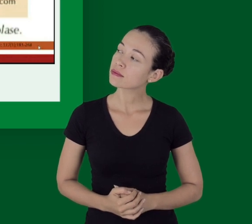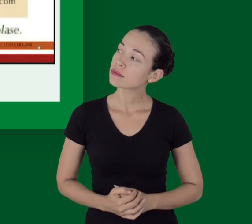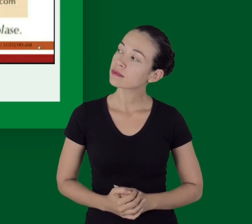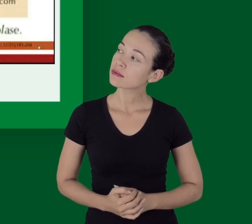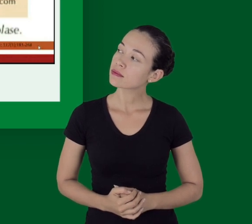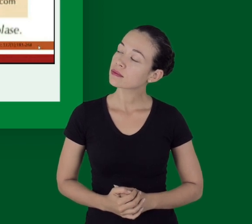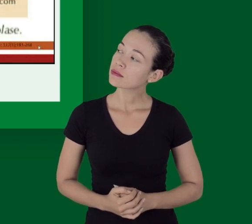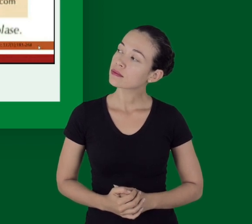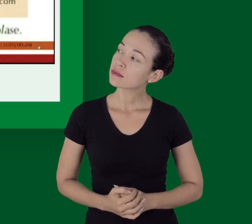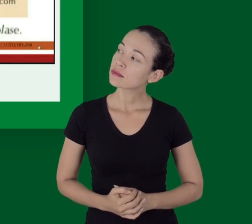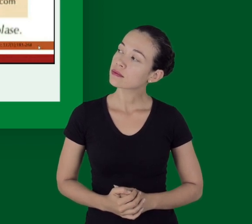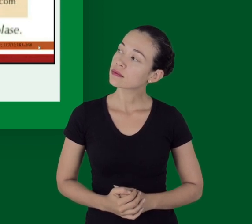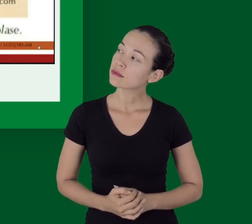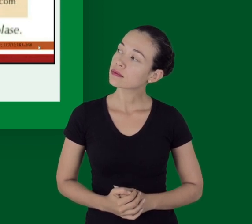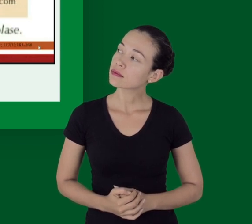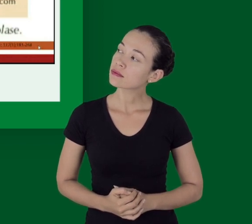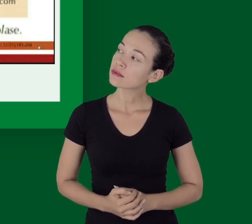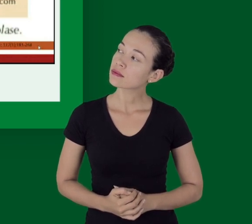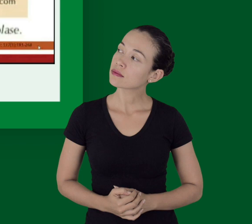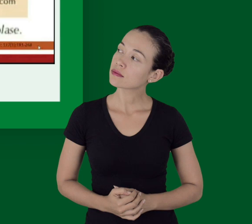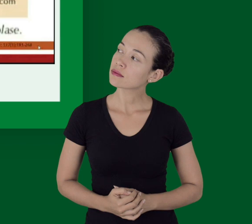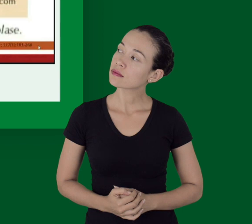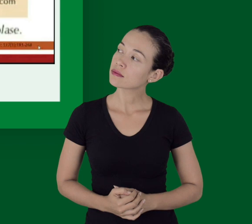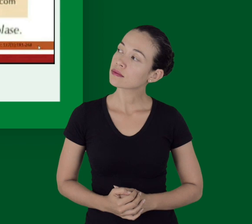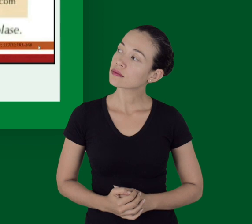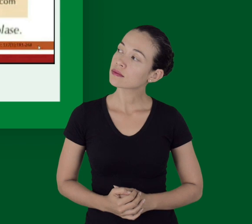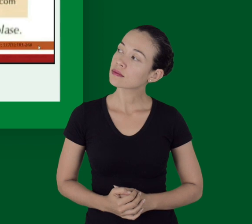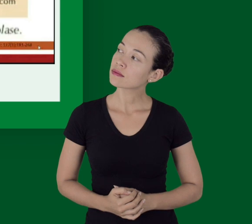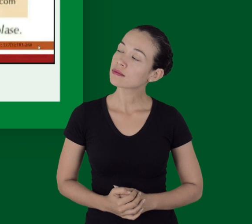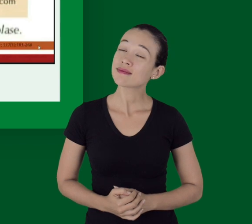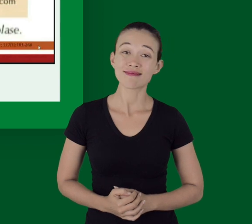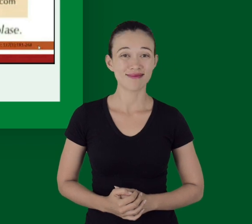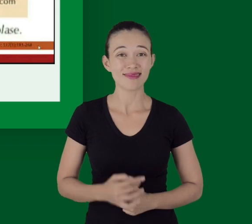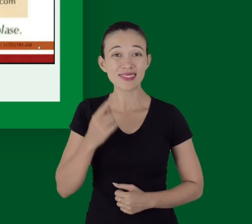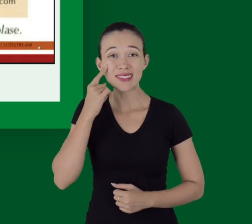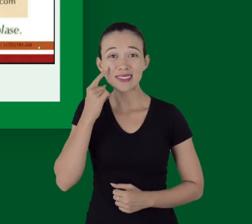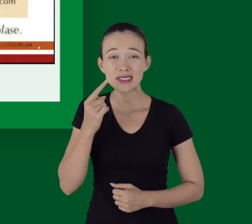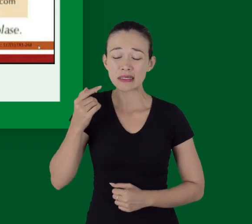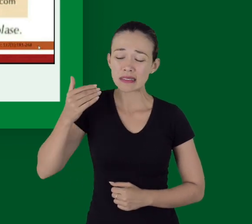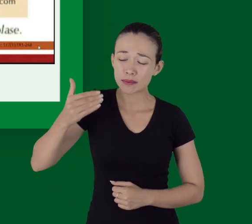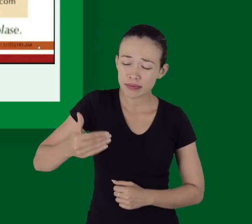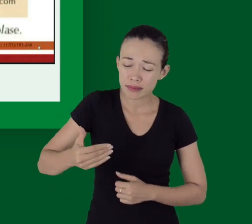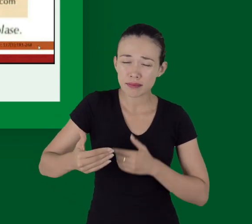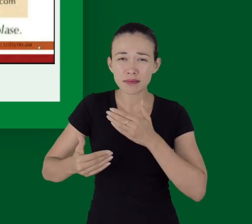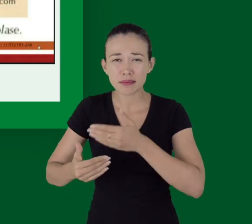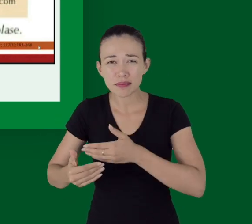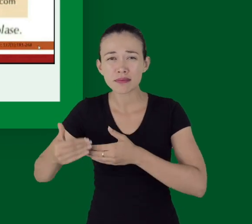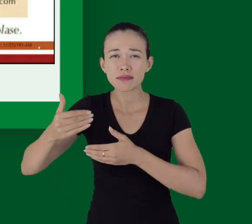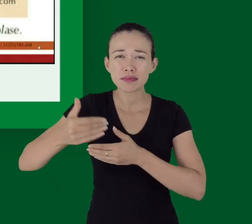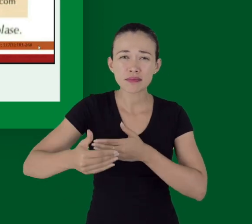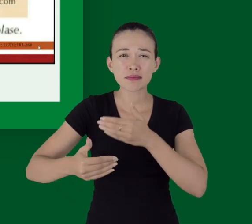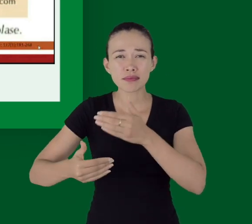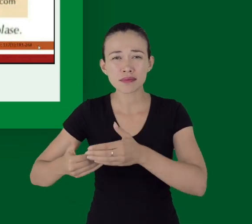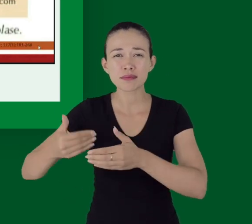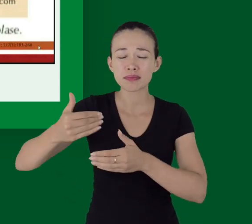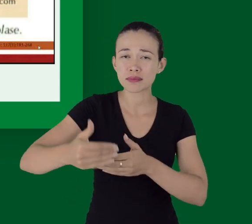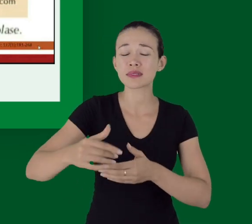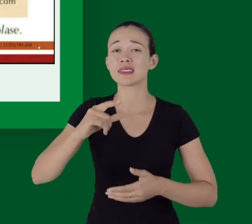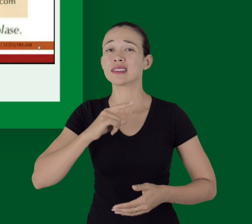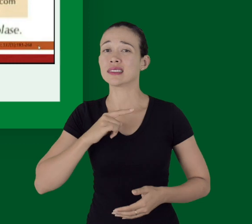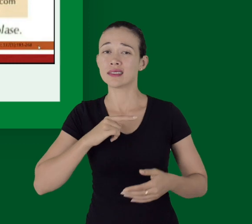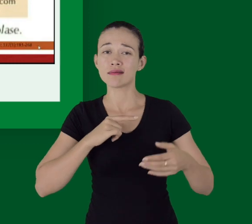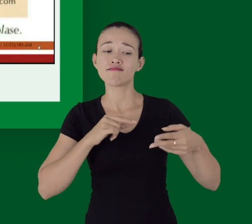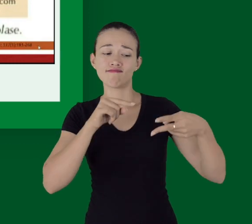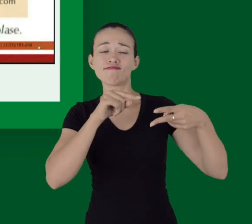minutos, depois 0,5 miligramas por quilo em 60, para fazer uma dose total de 100. Então, assim, ela é bem difícil de